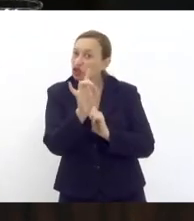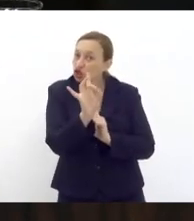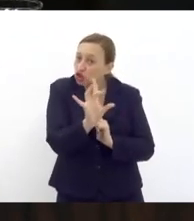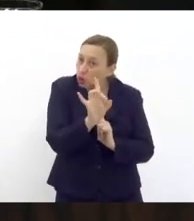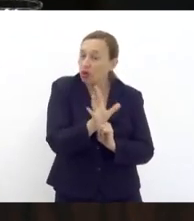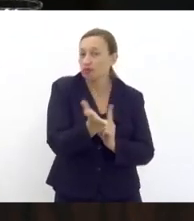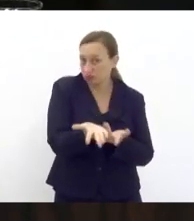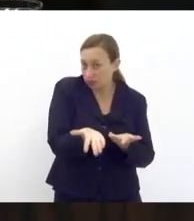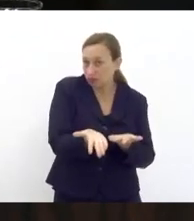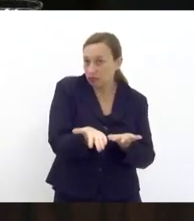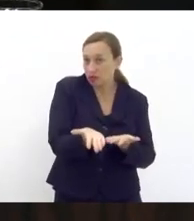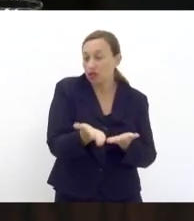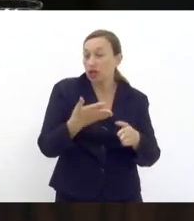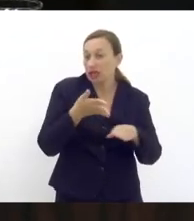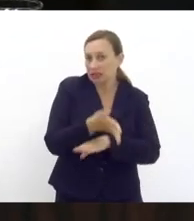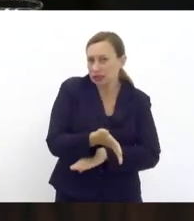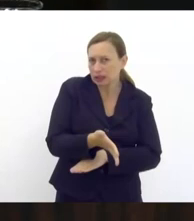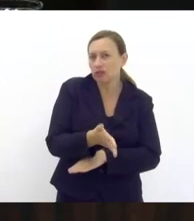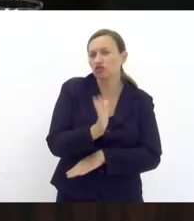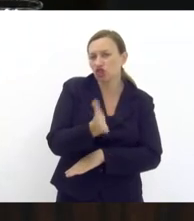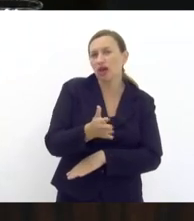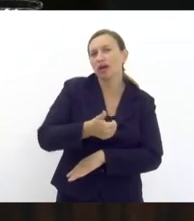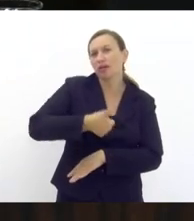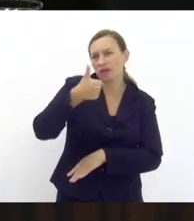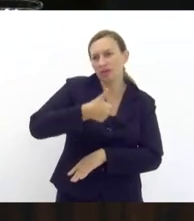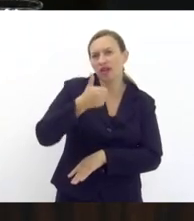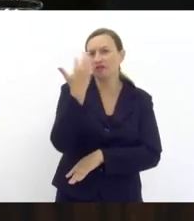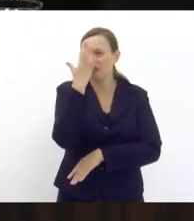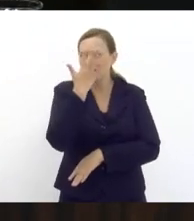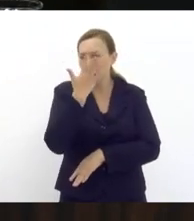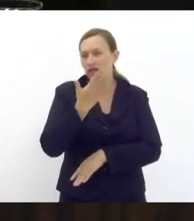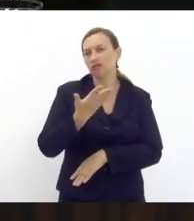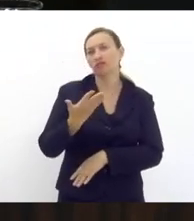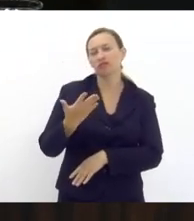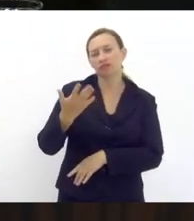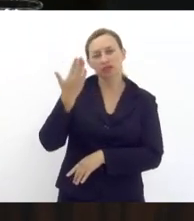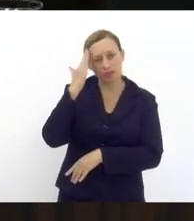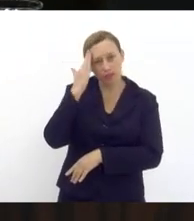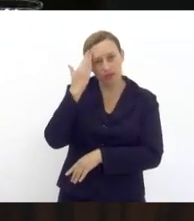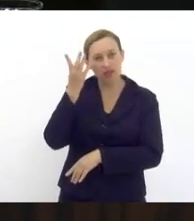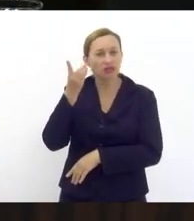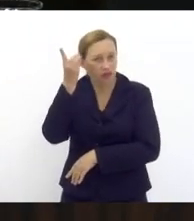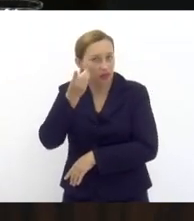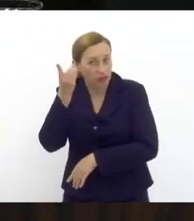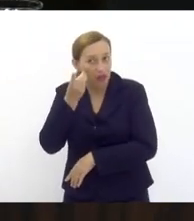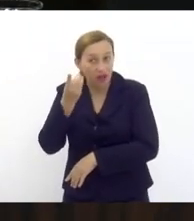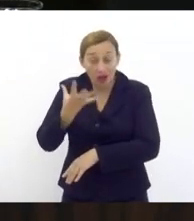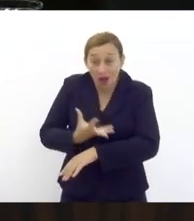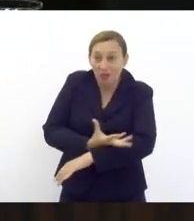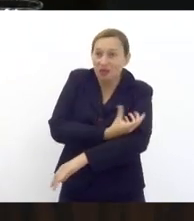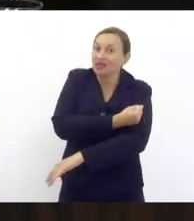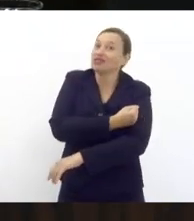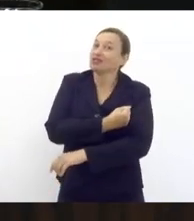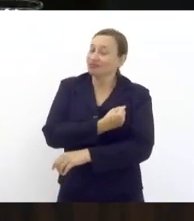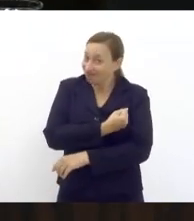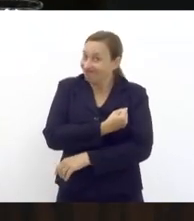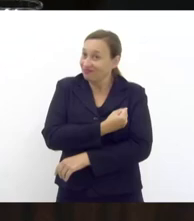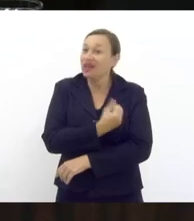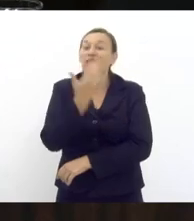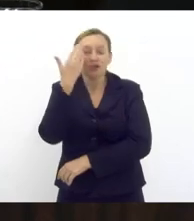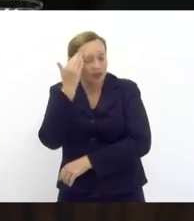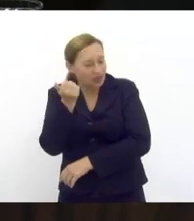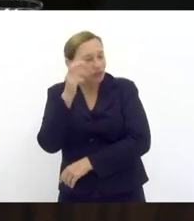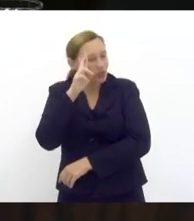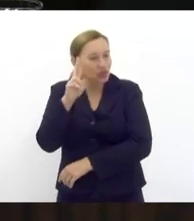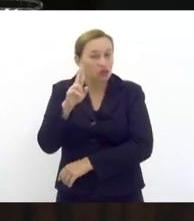sabe? Nós entramos dia 1º de fevereiro, né, meu nobre deputado? Isso aí, a emoção é muito grande. Eu sei que o senhor foi